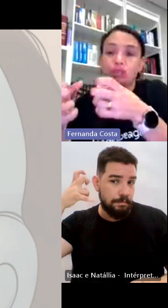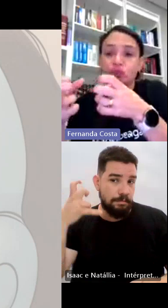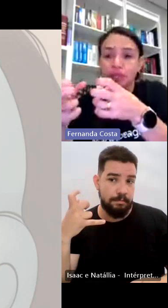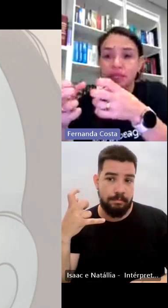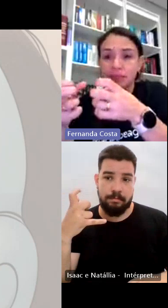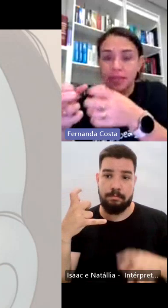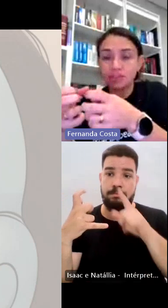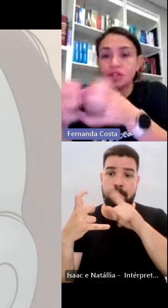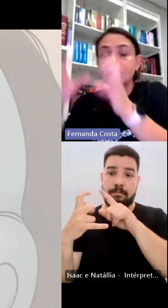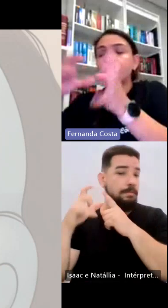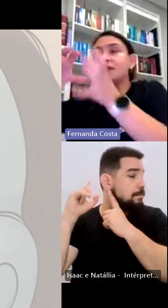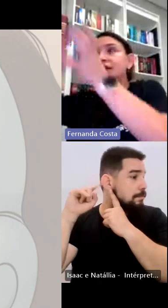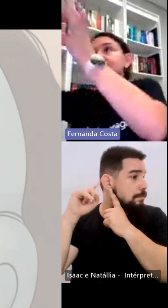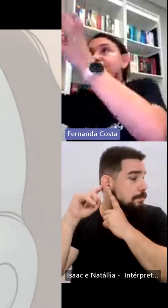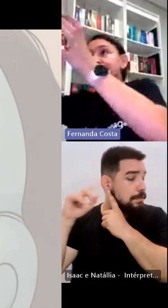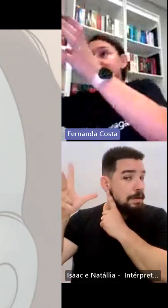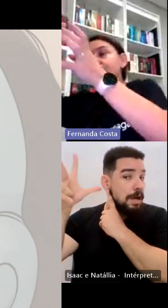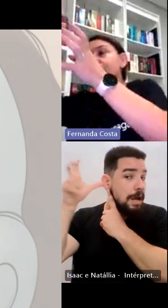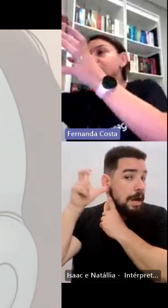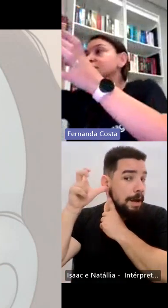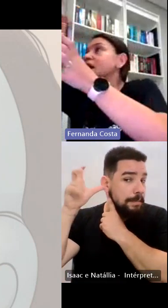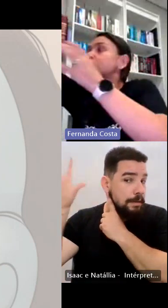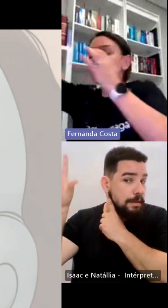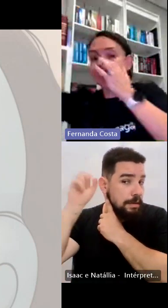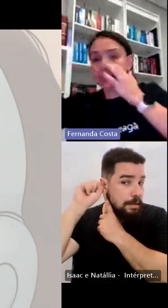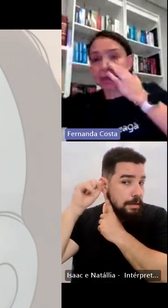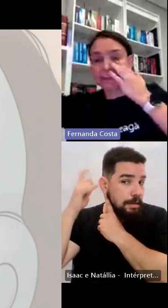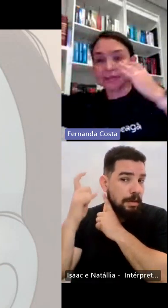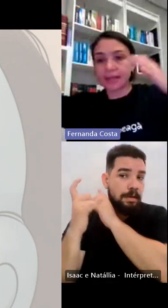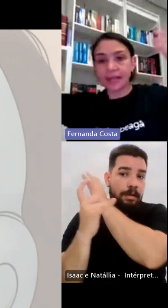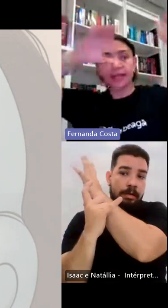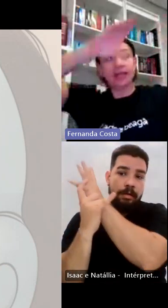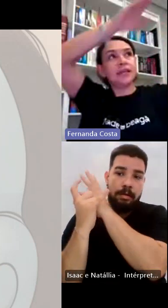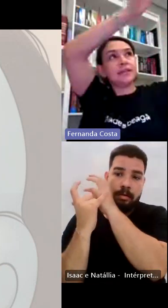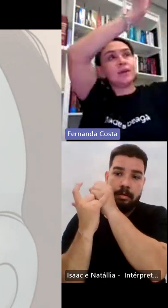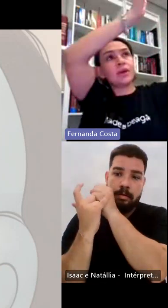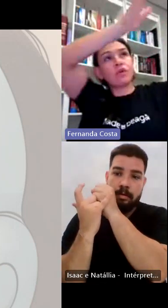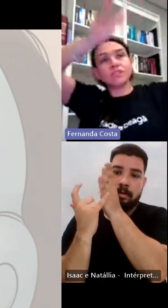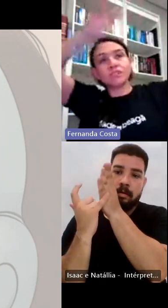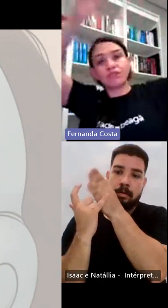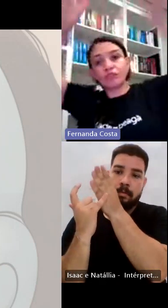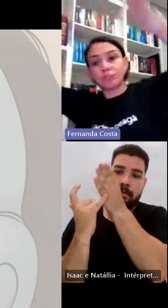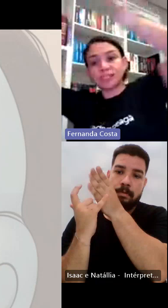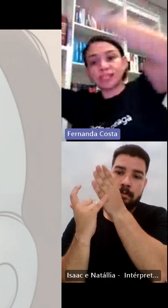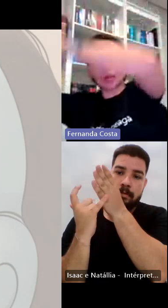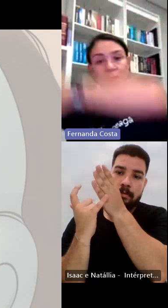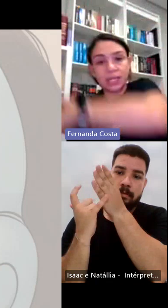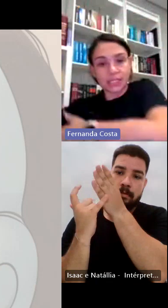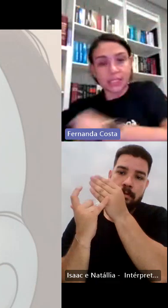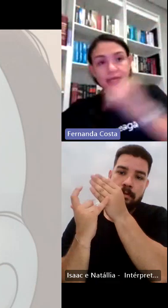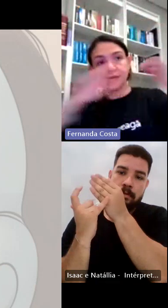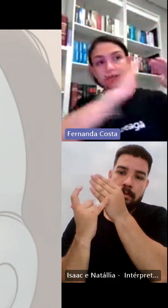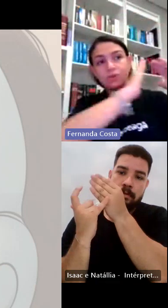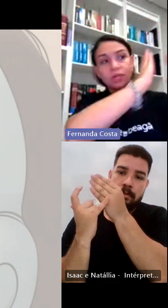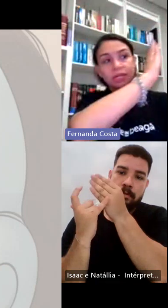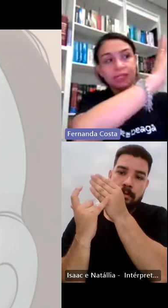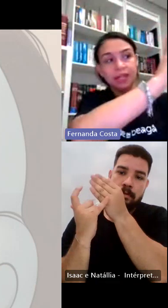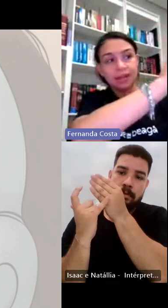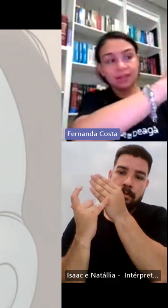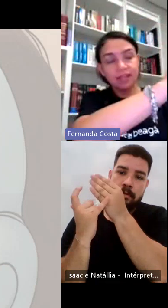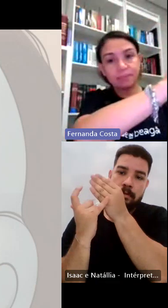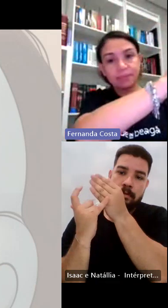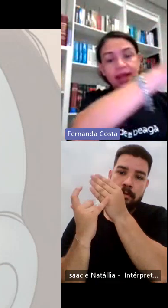gente chama de orelha média e que tem a função de passar para a interna. Então, é como se fosse uma sequência. A